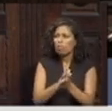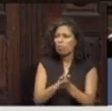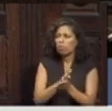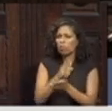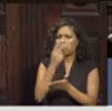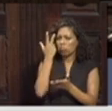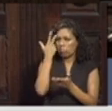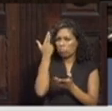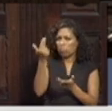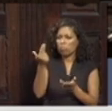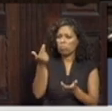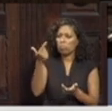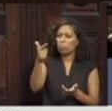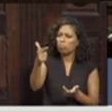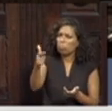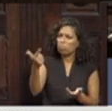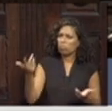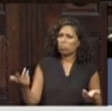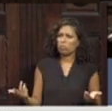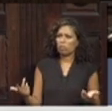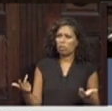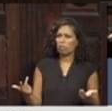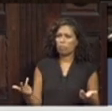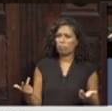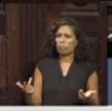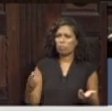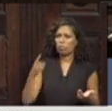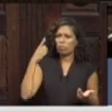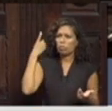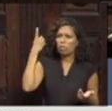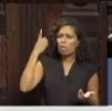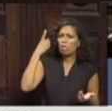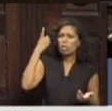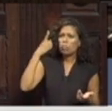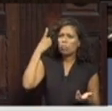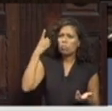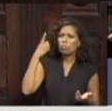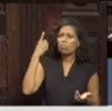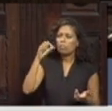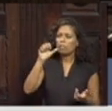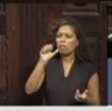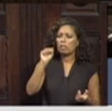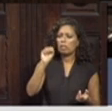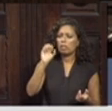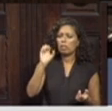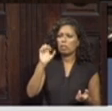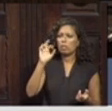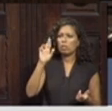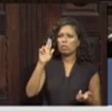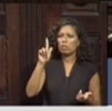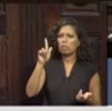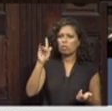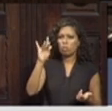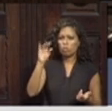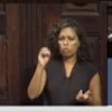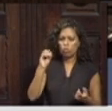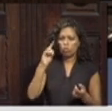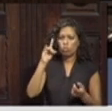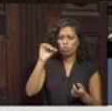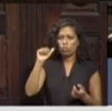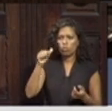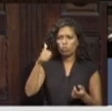geral, não são mantidas ou são subtraídas por orientação ou iniciativa direta do próprio crime. Não é normal